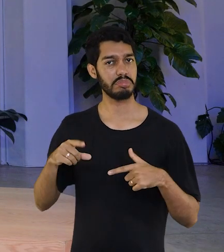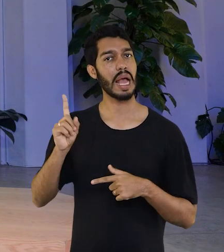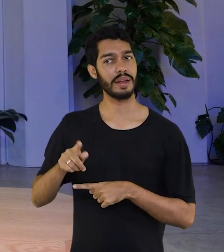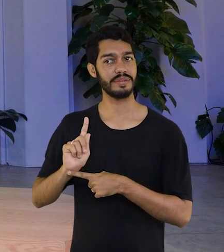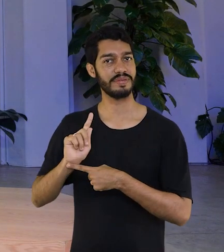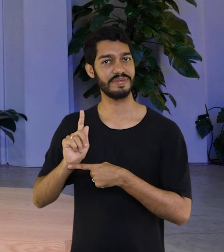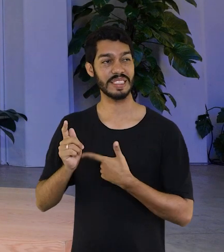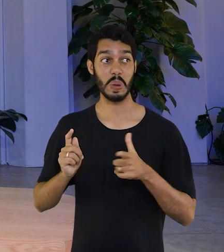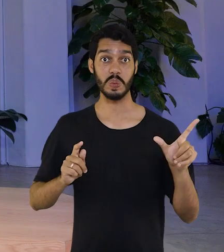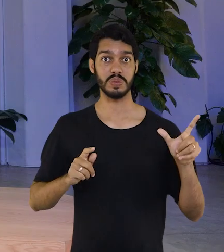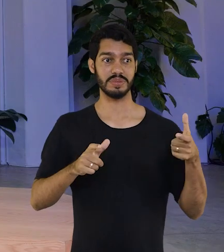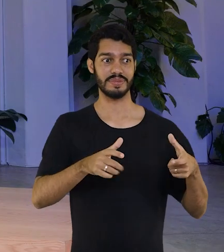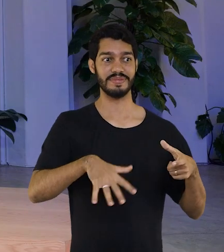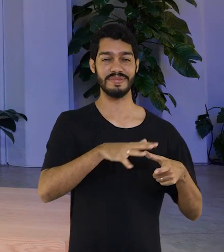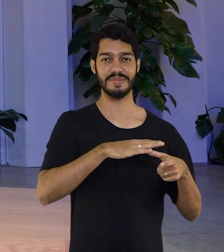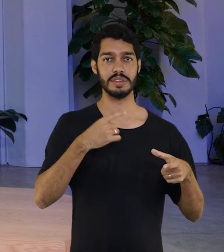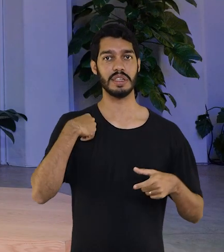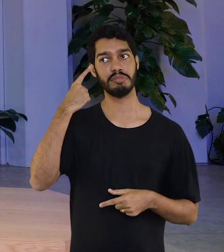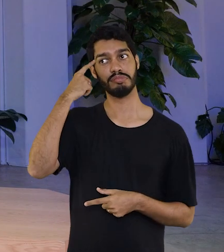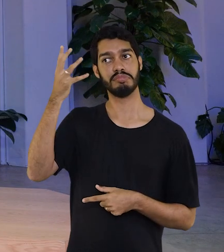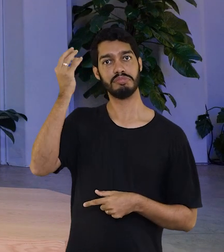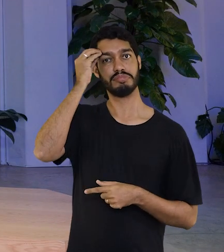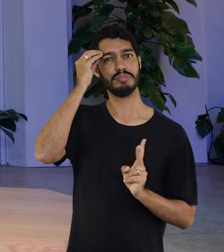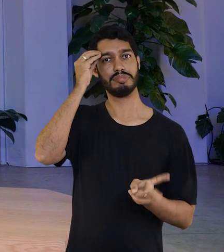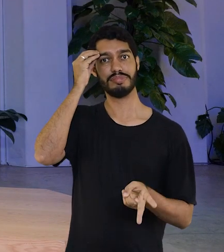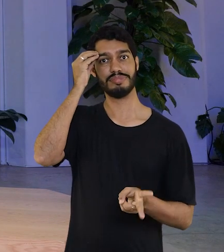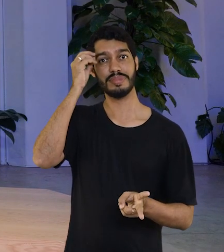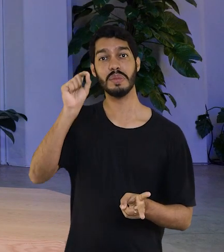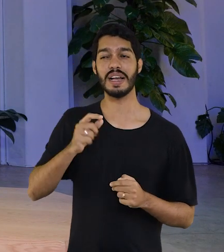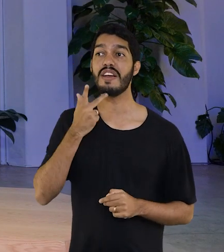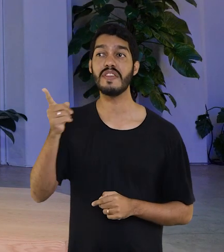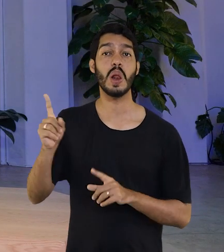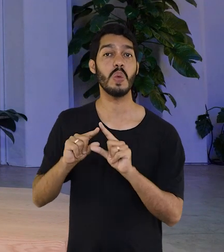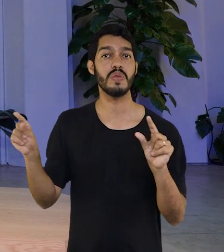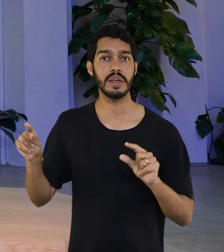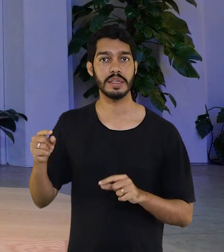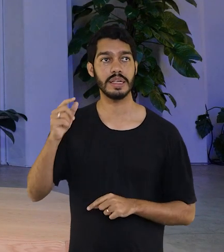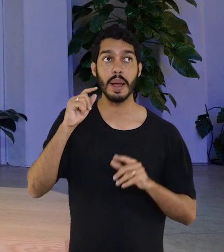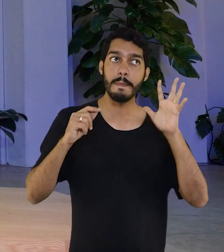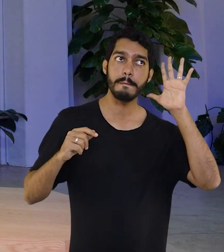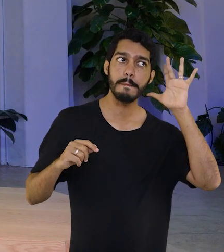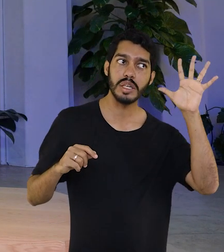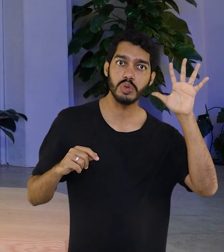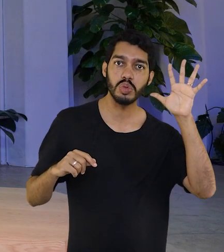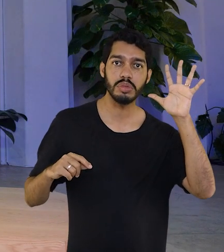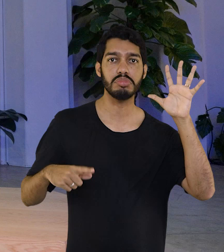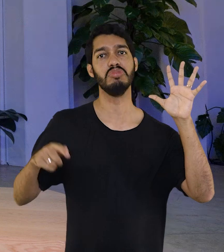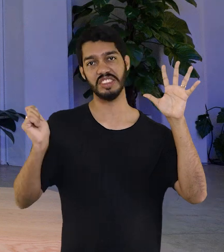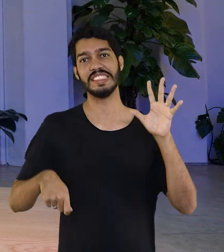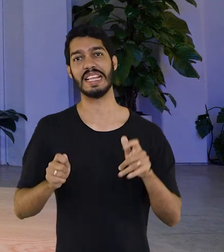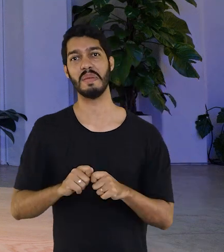de trabalho, ele era gerente de outro departamento há muito tempo atrás, isso fixou na minha mente. E ele falava o seguinte: pensou, dá para